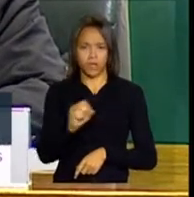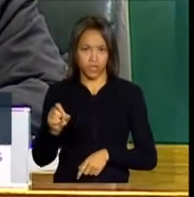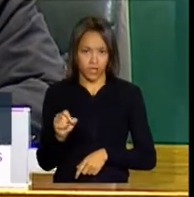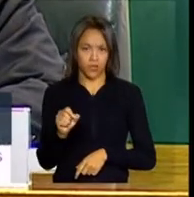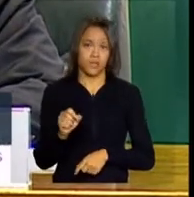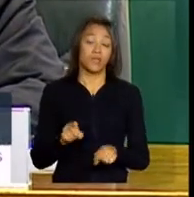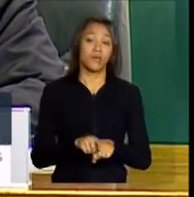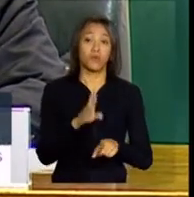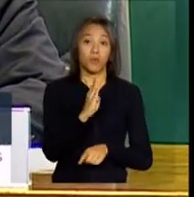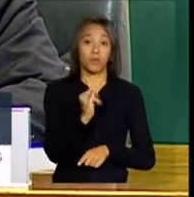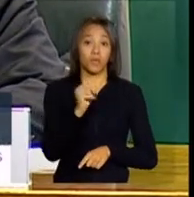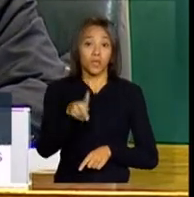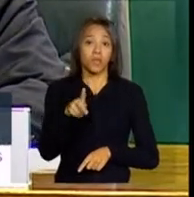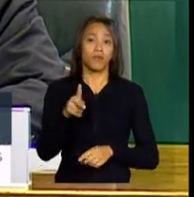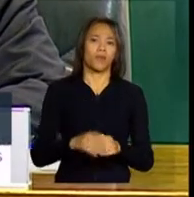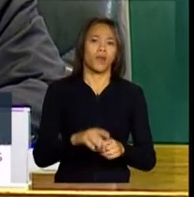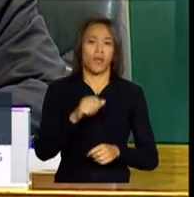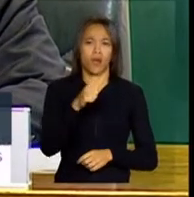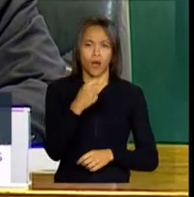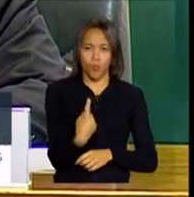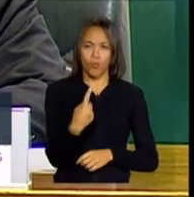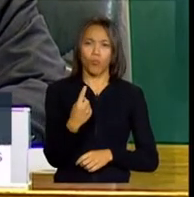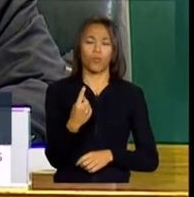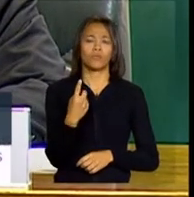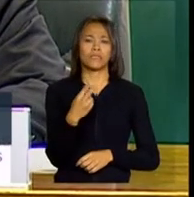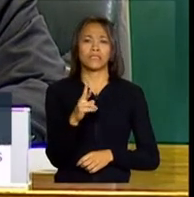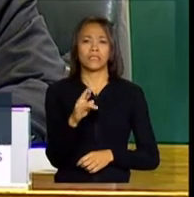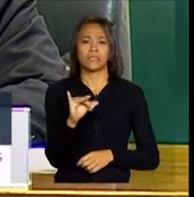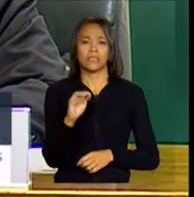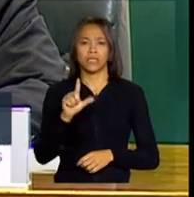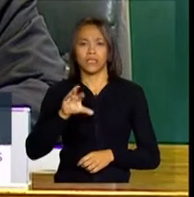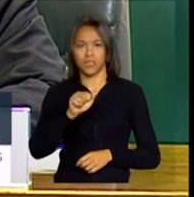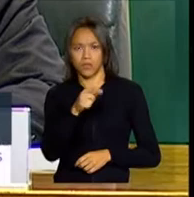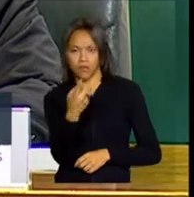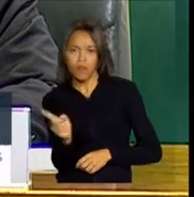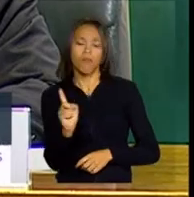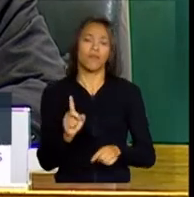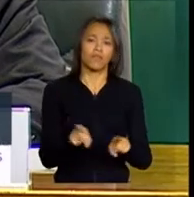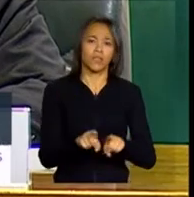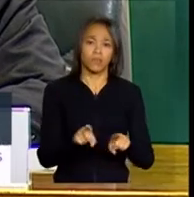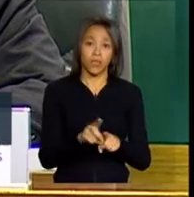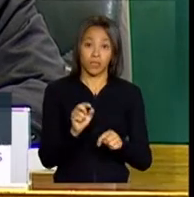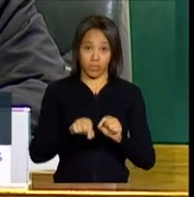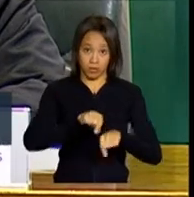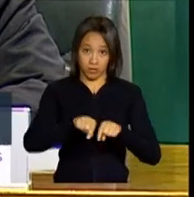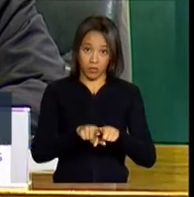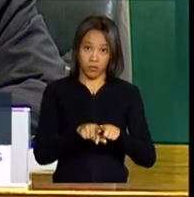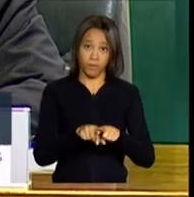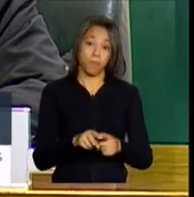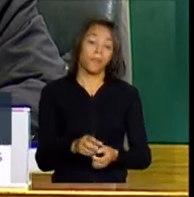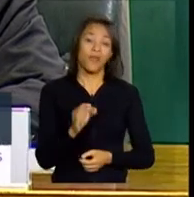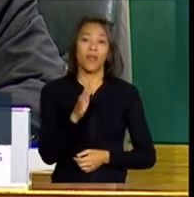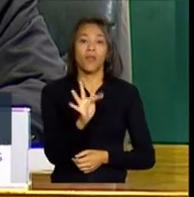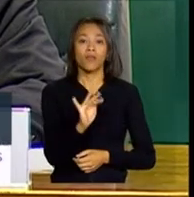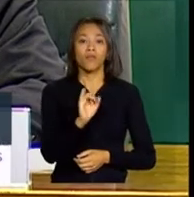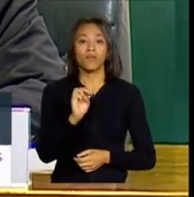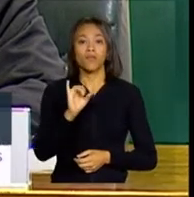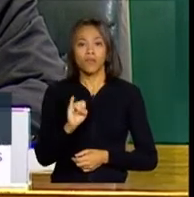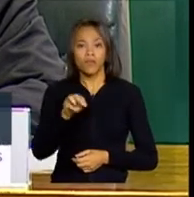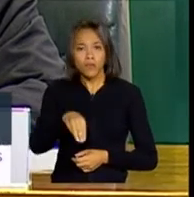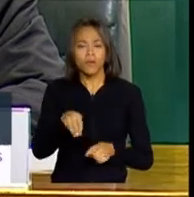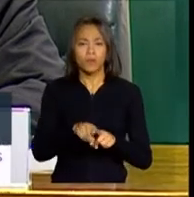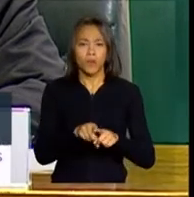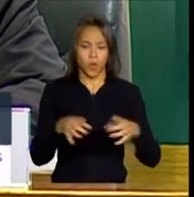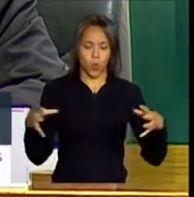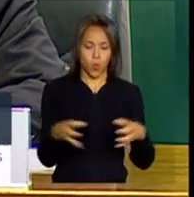PIB dominar superior a um trilhão segundo projeções da FMI os países do brics